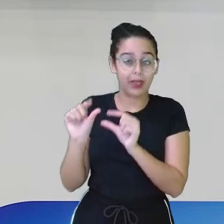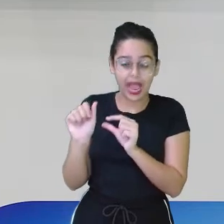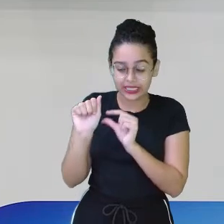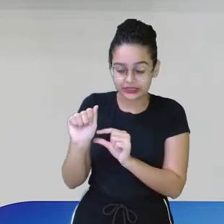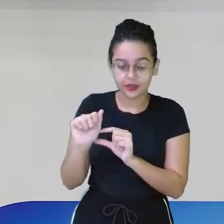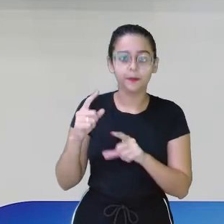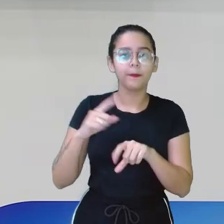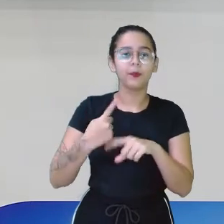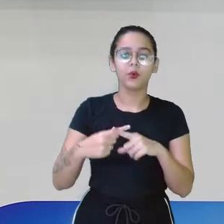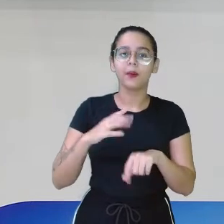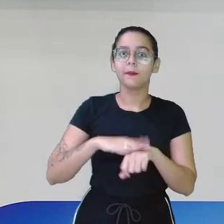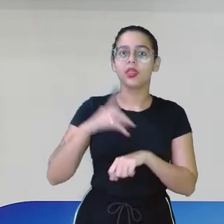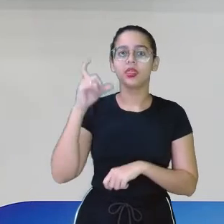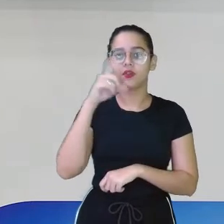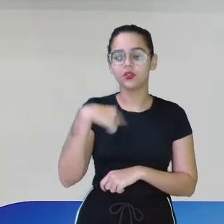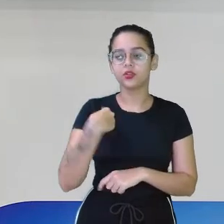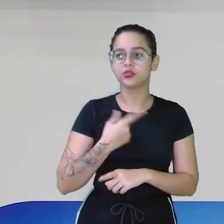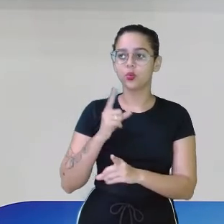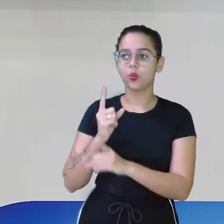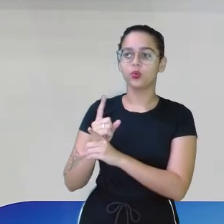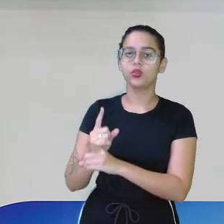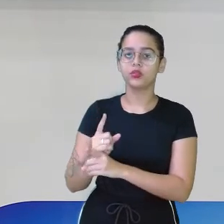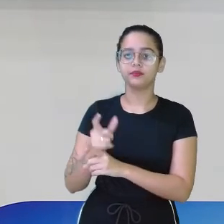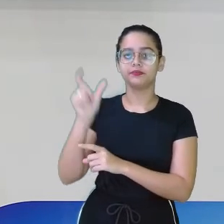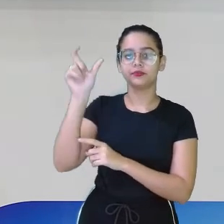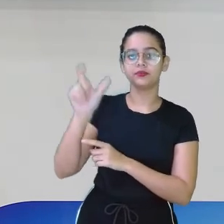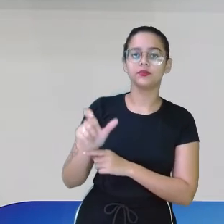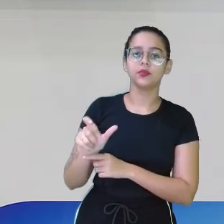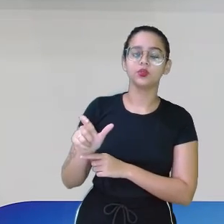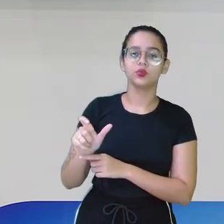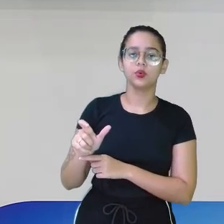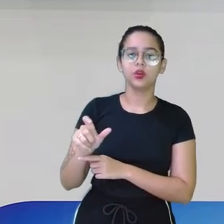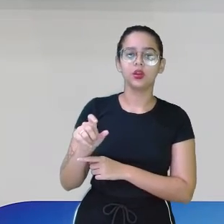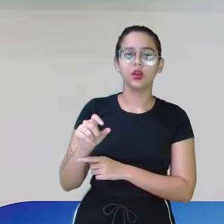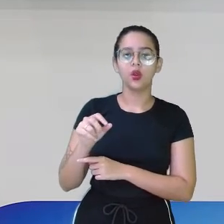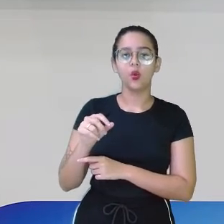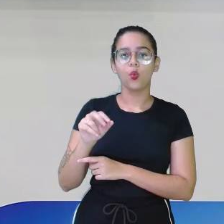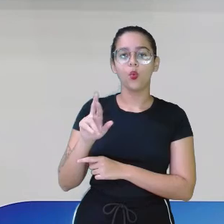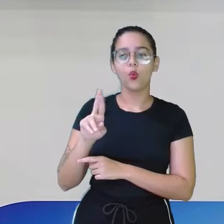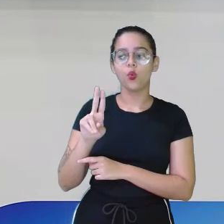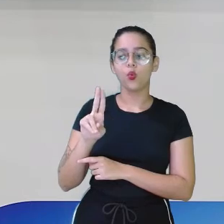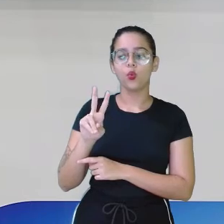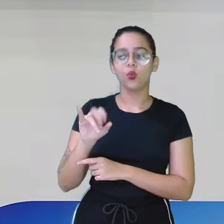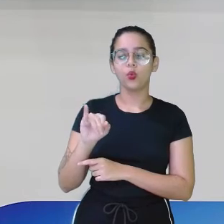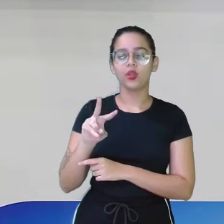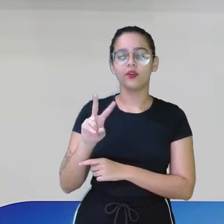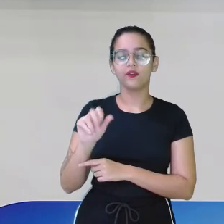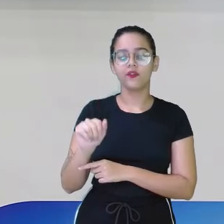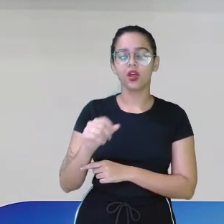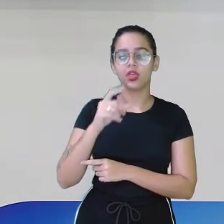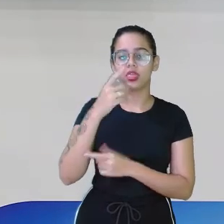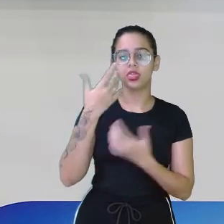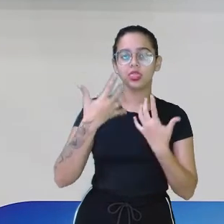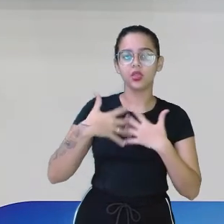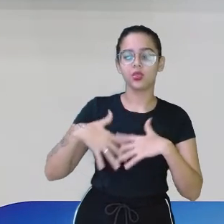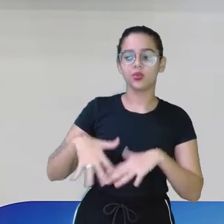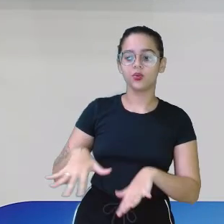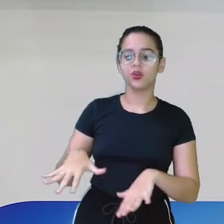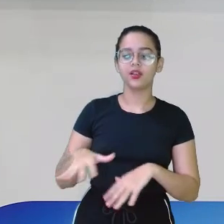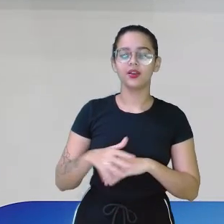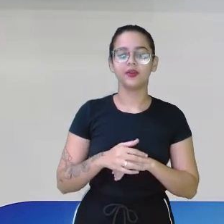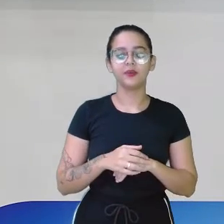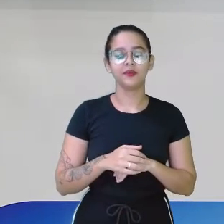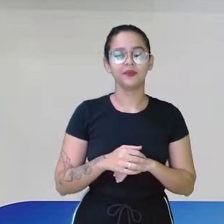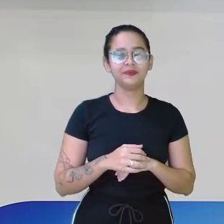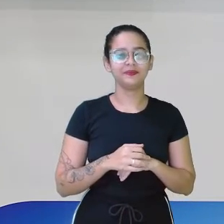da gente encontrar. Pessoa ruiva é natural, né? Que eu acho lindo também, viu? Chiquérrimo.